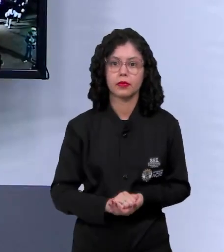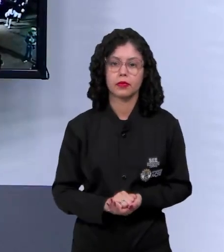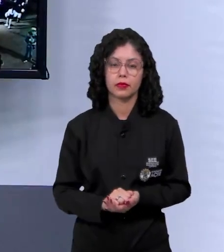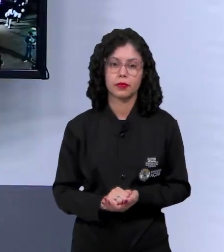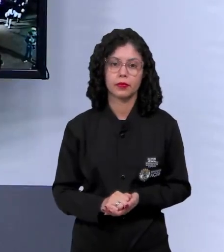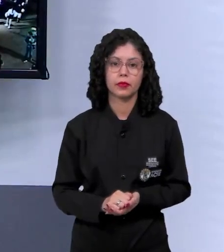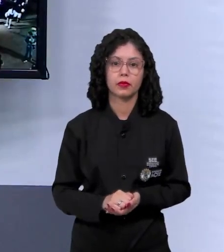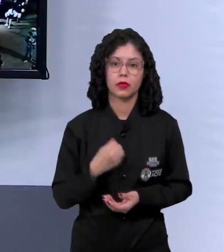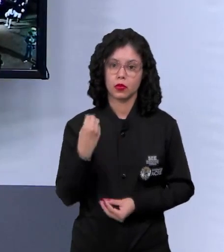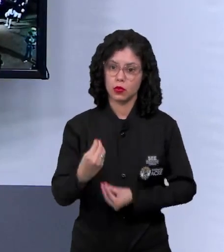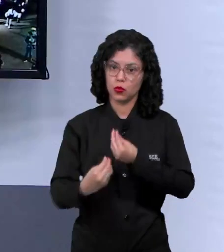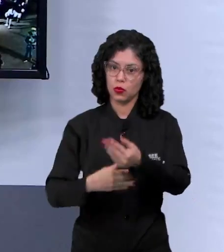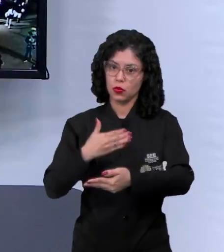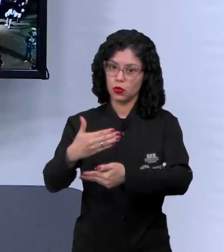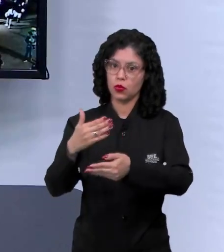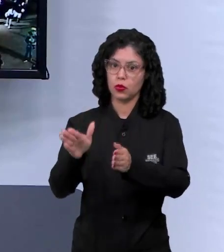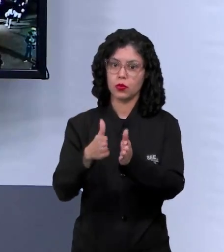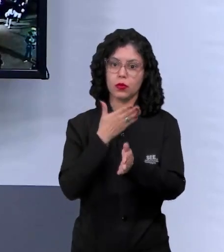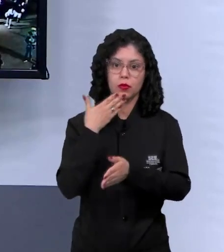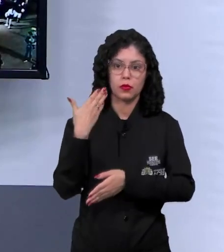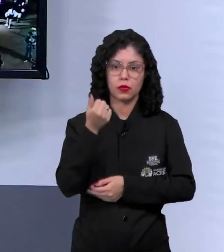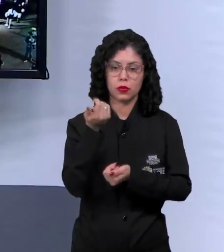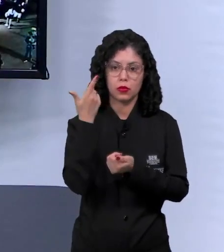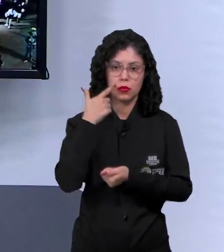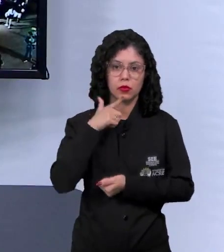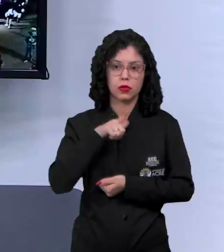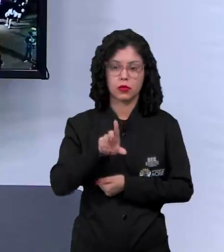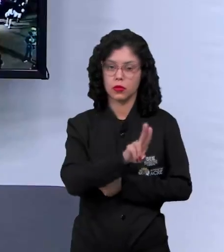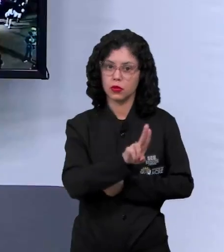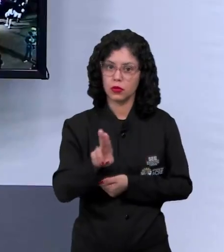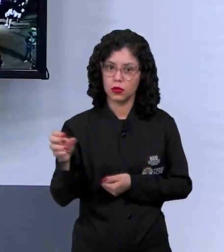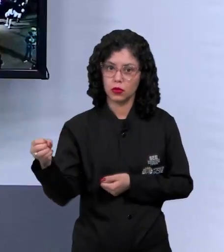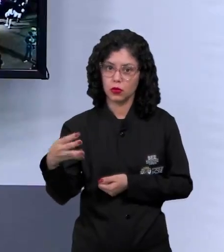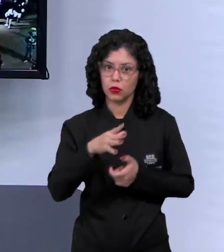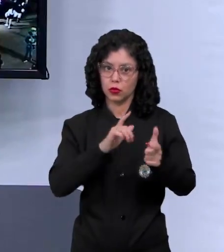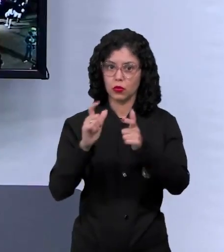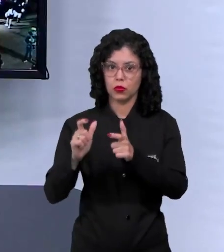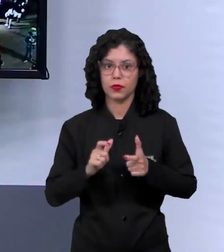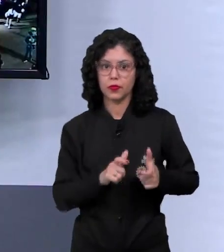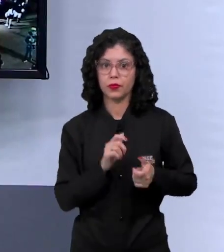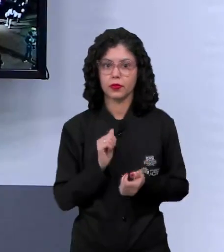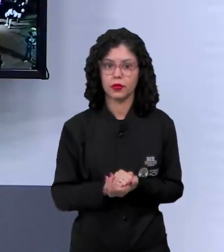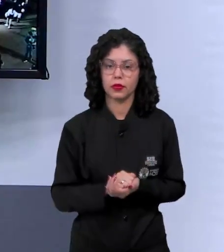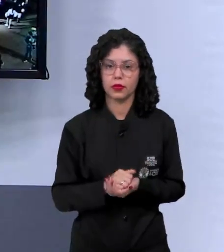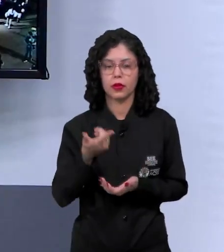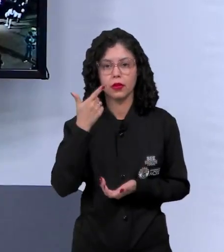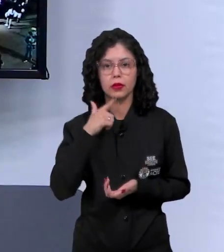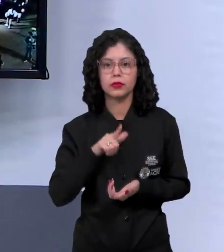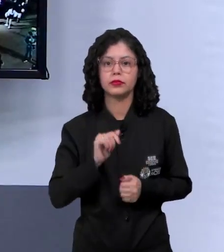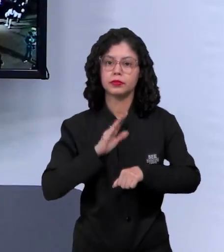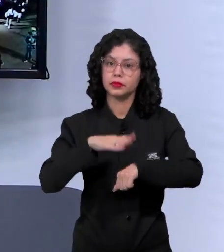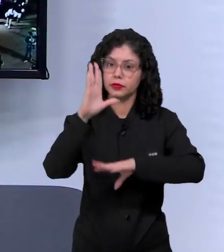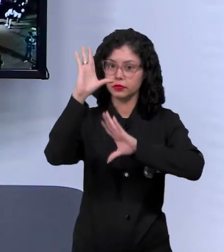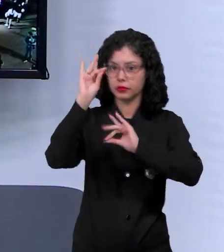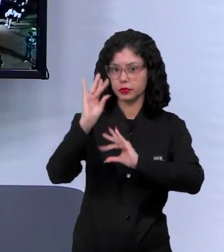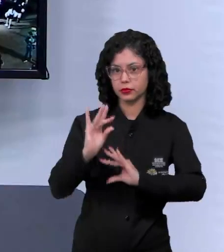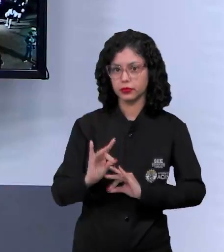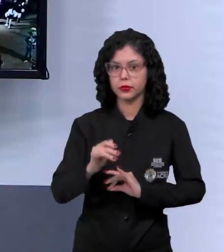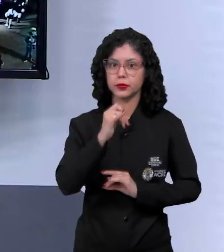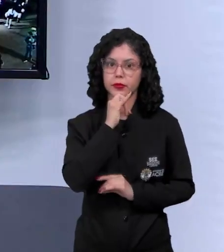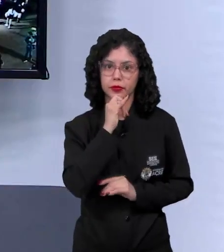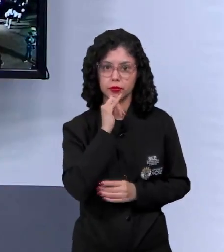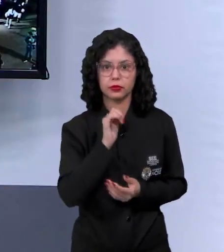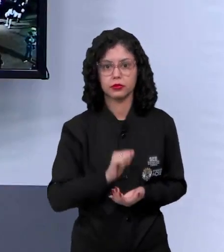ela, conforme os anos, elas também vão ganhando um novo espaço, vão ganhando mais destaque. Um